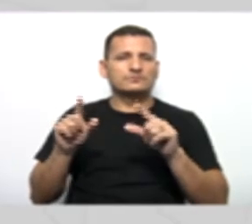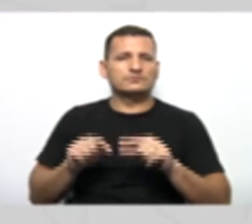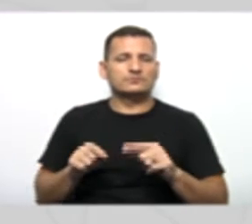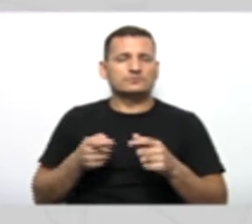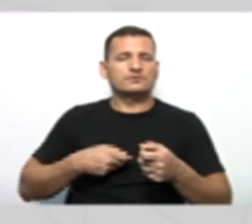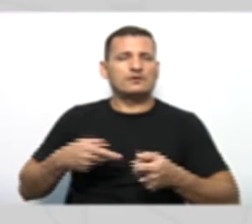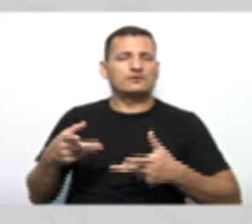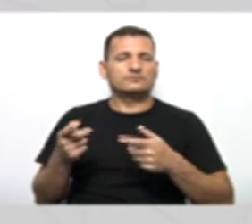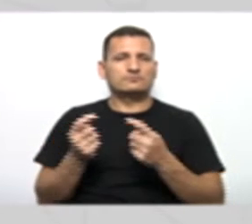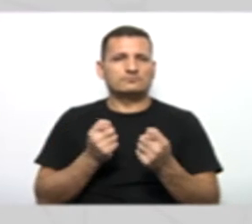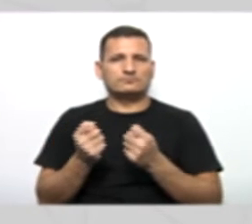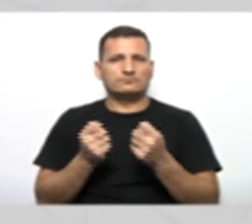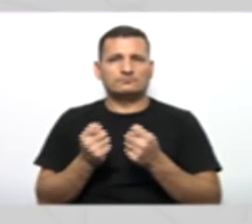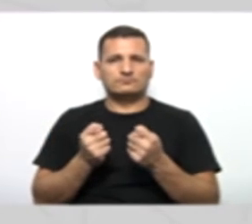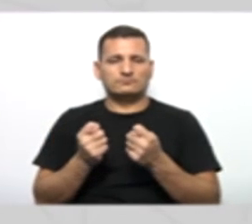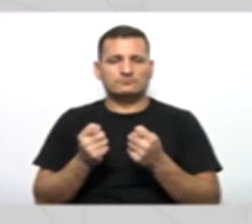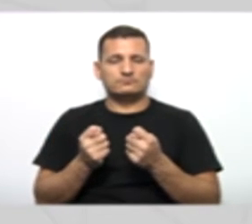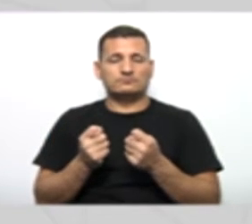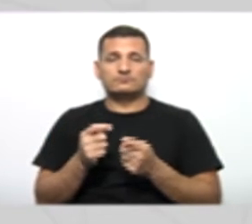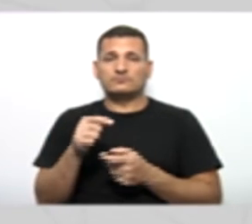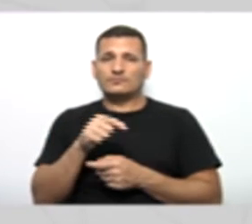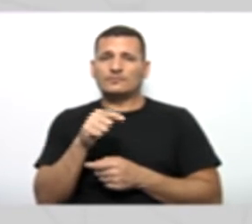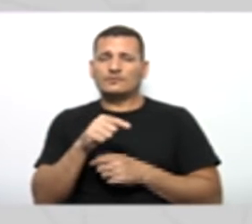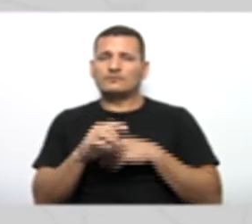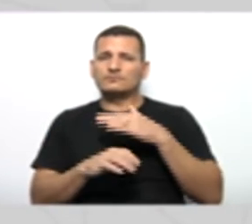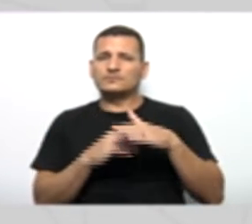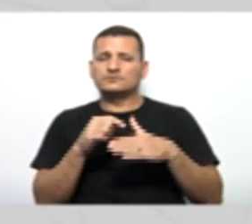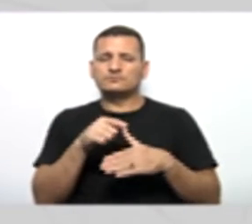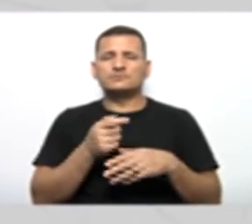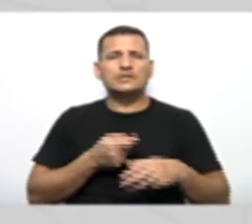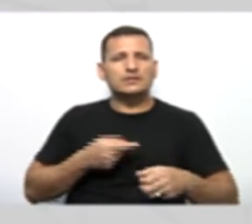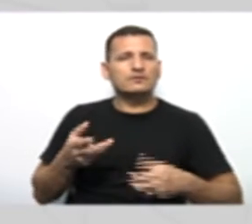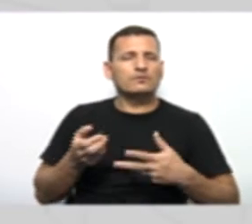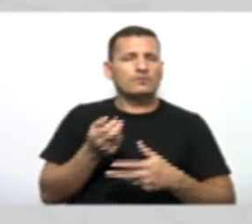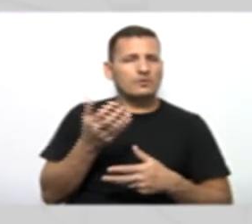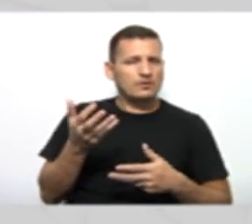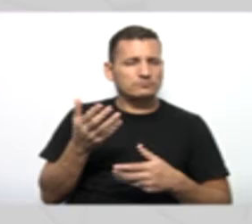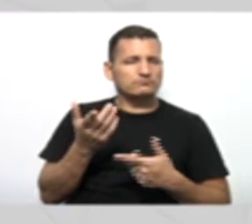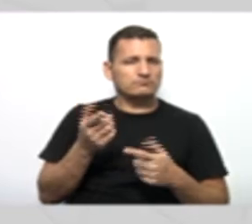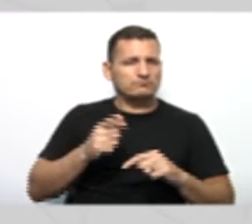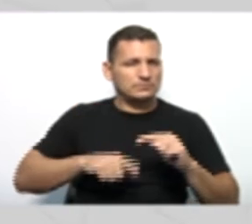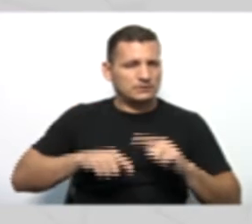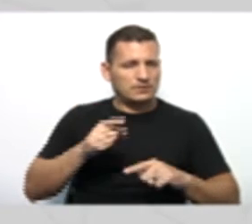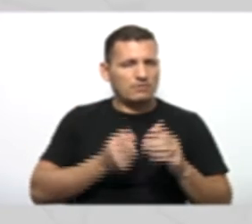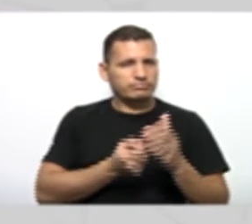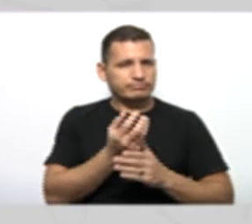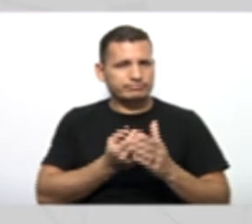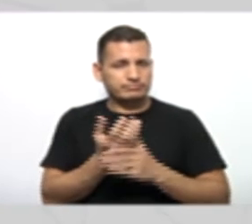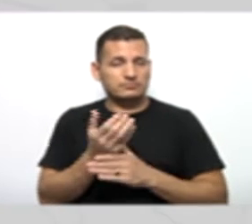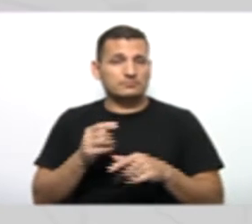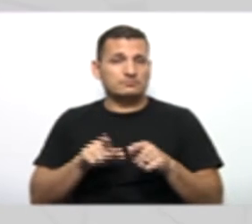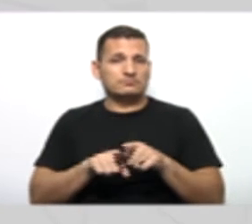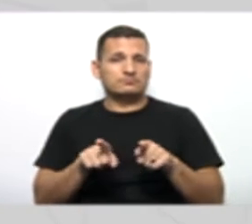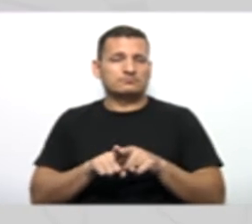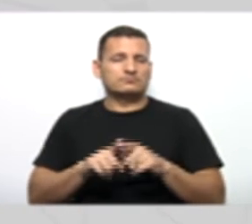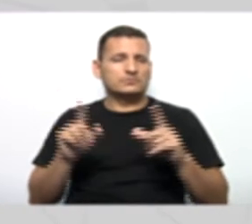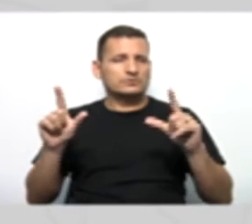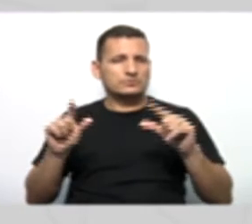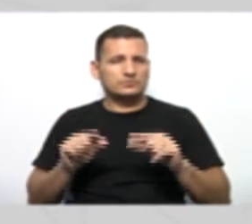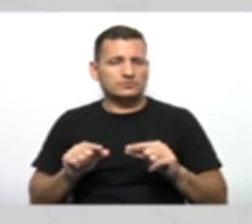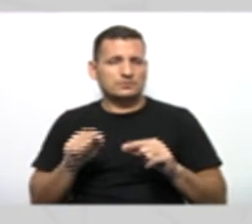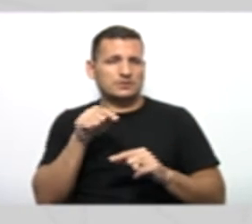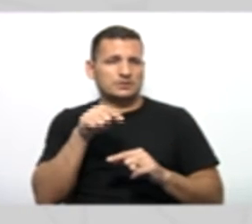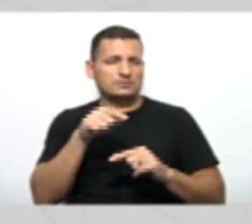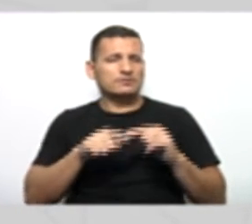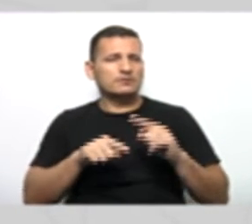seja, o quanto de custo vai ter para se produzir um item. E procura reduzir também o quanto de poluição esse item